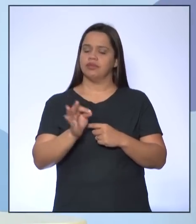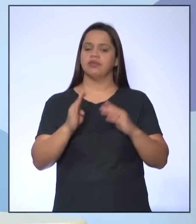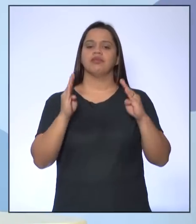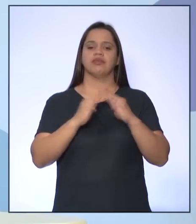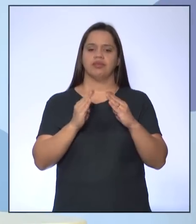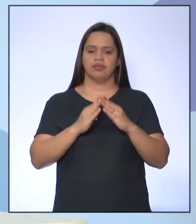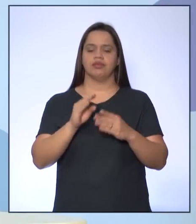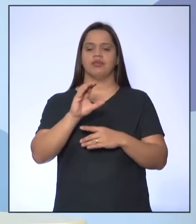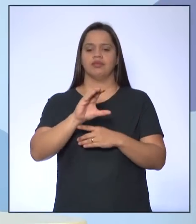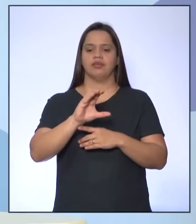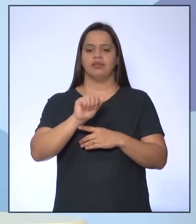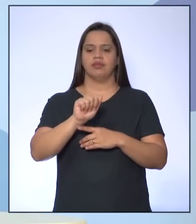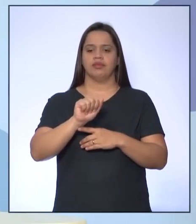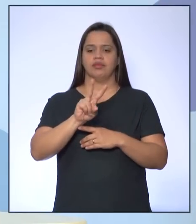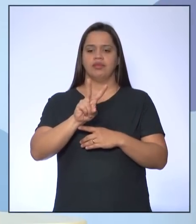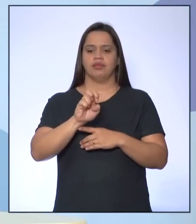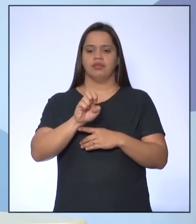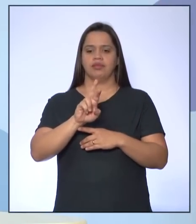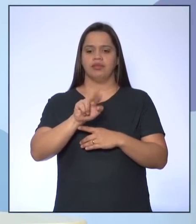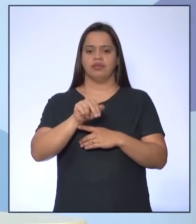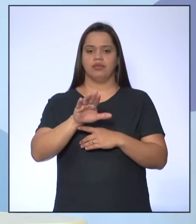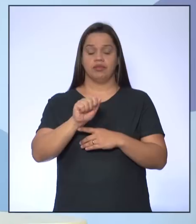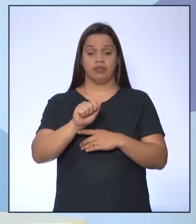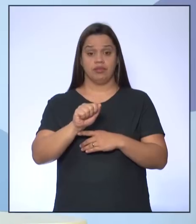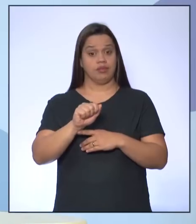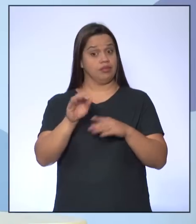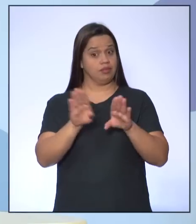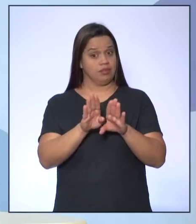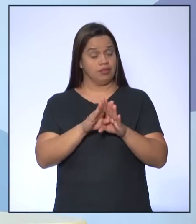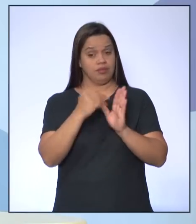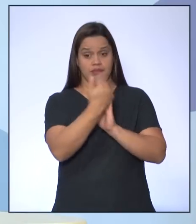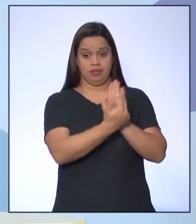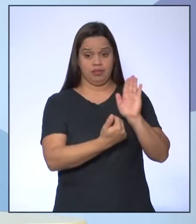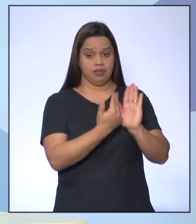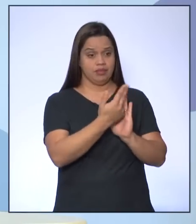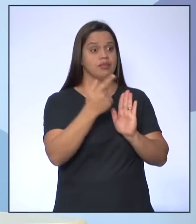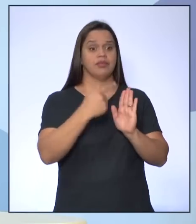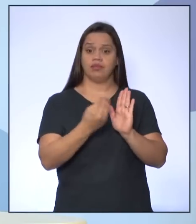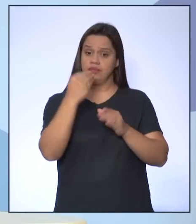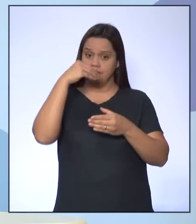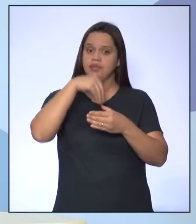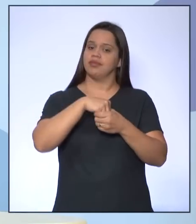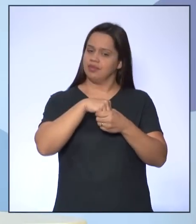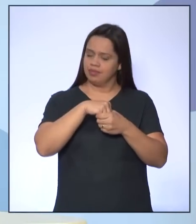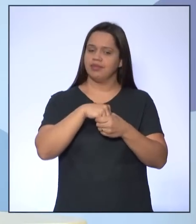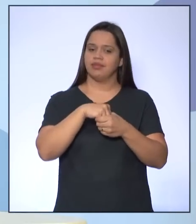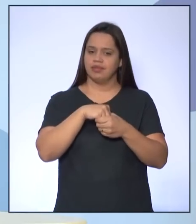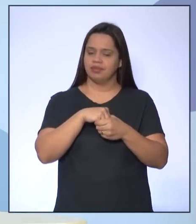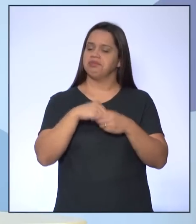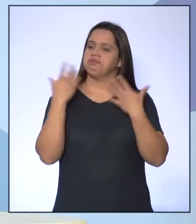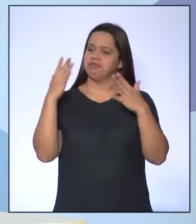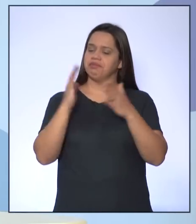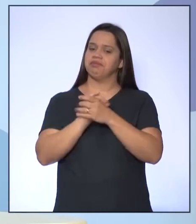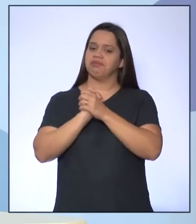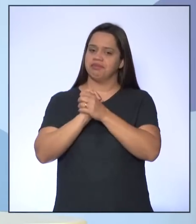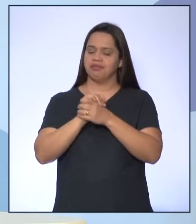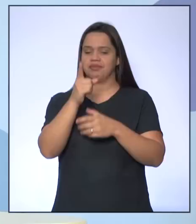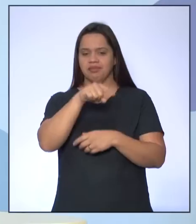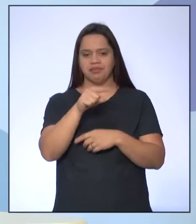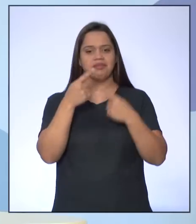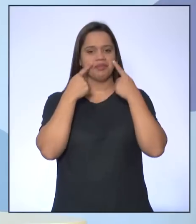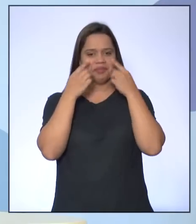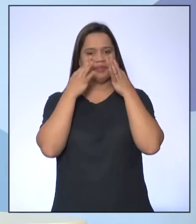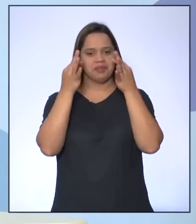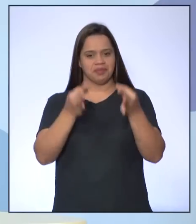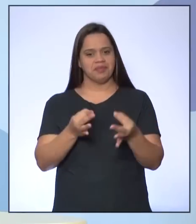em caverna. Inclusive, essa pintura rupestre ela foi deixada nas cavernas. Parabéns, eu vejo que vocês estão prestando bastante